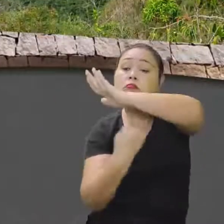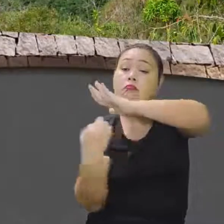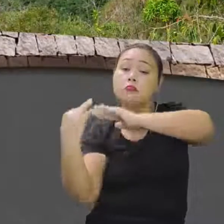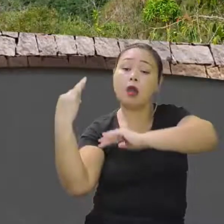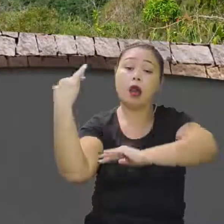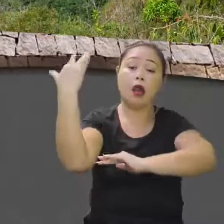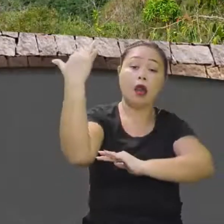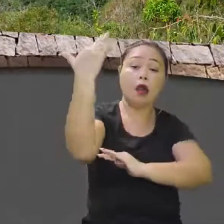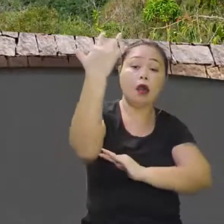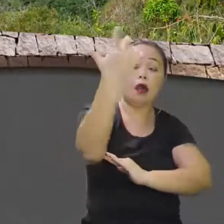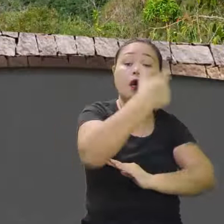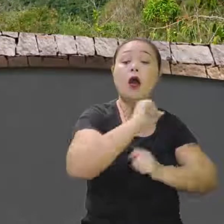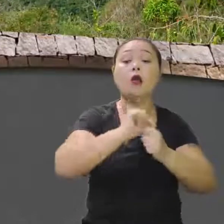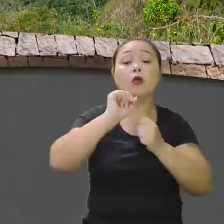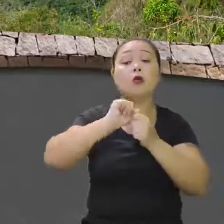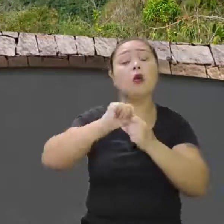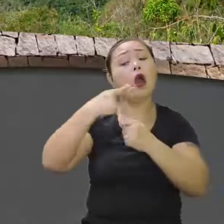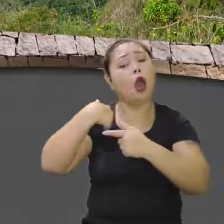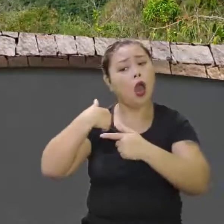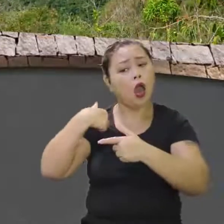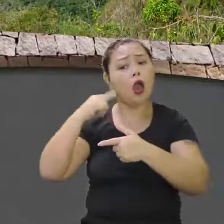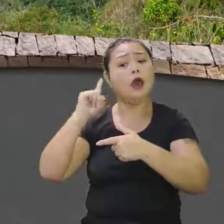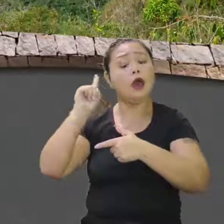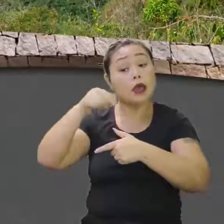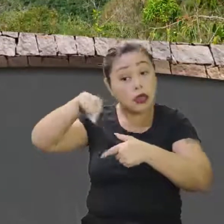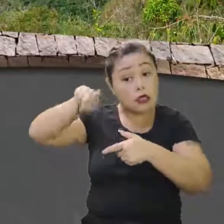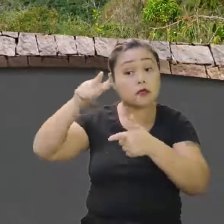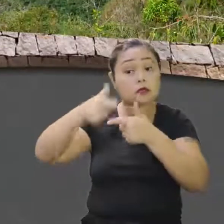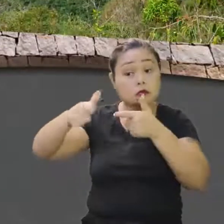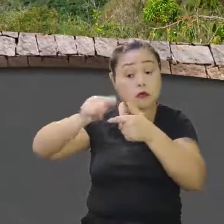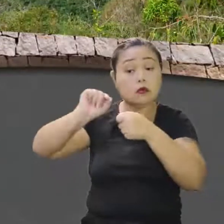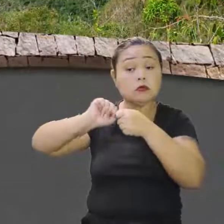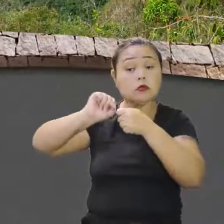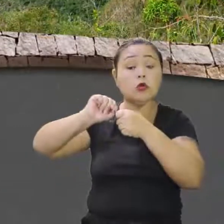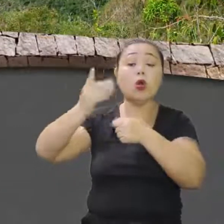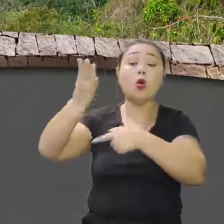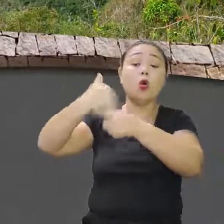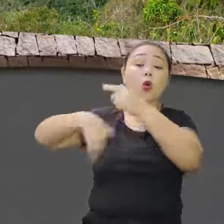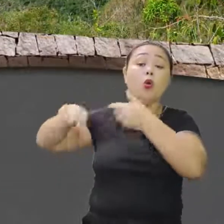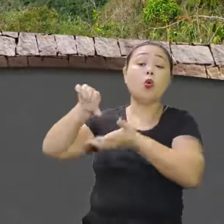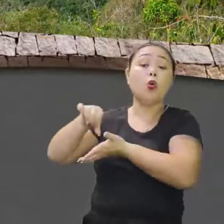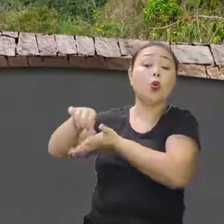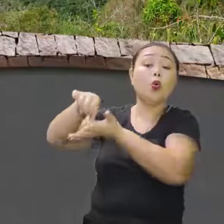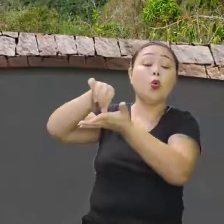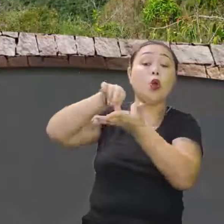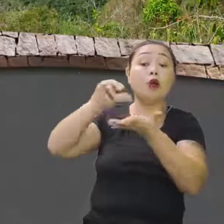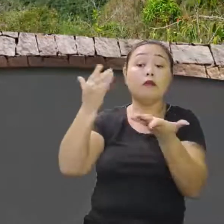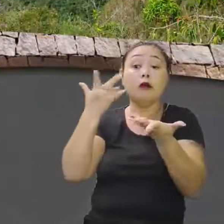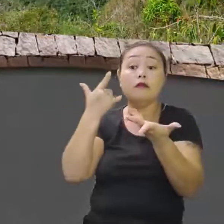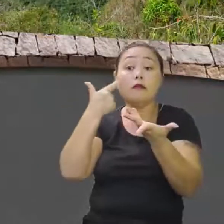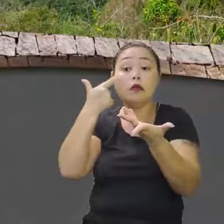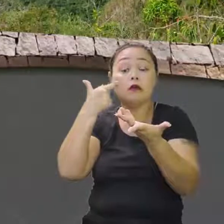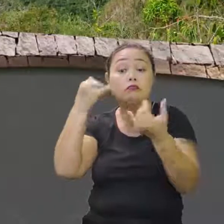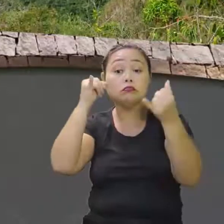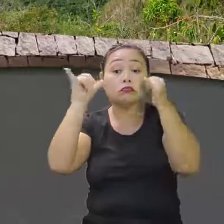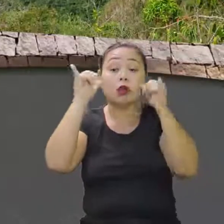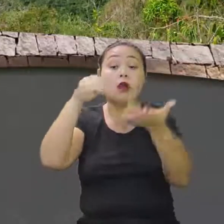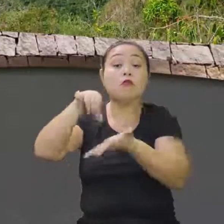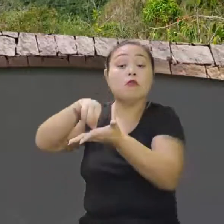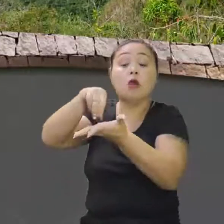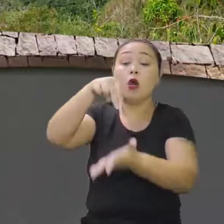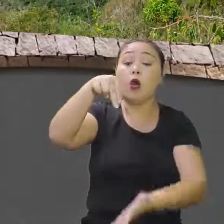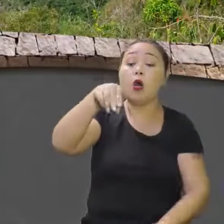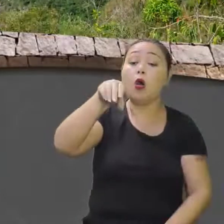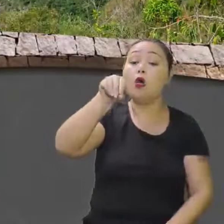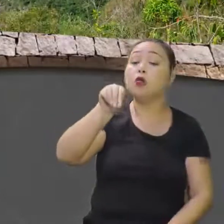esses impactos ambientais começaram a ser prevenidos em Rondônia com o Polo Noroeste, mas que